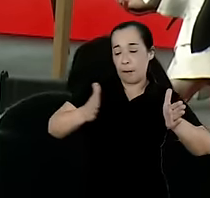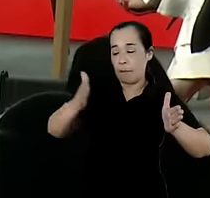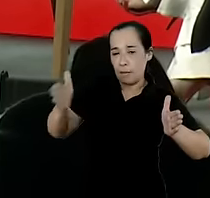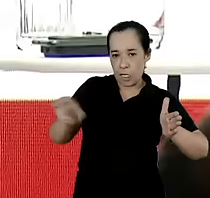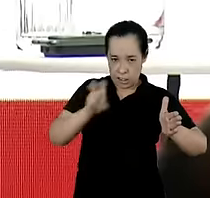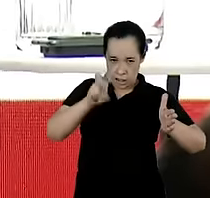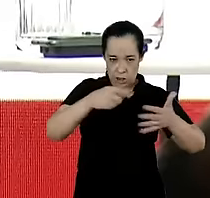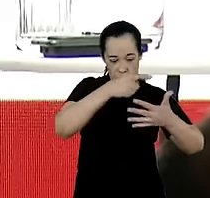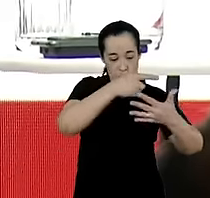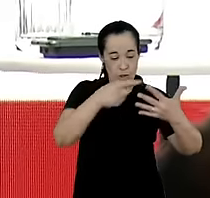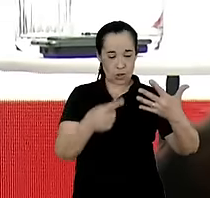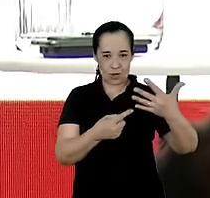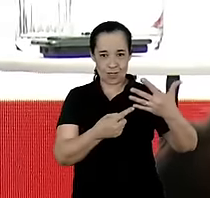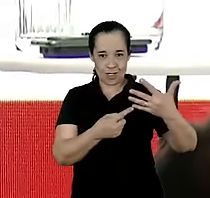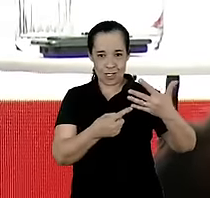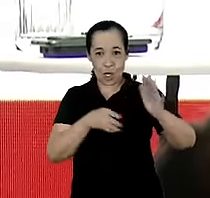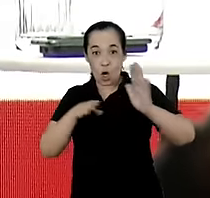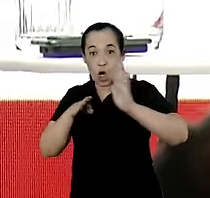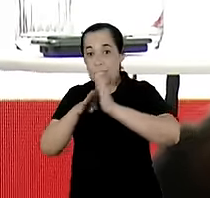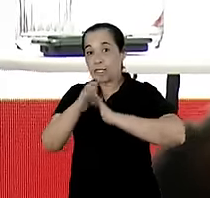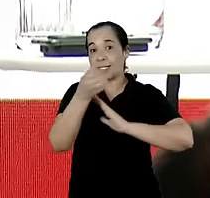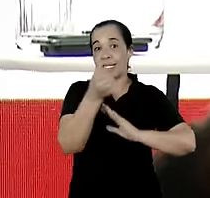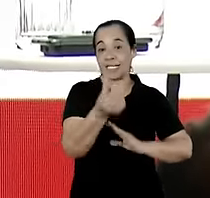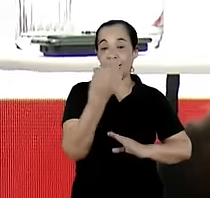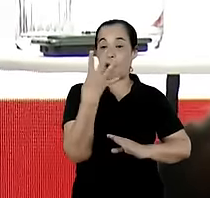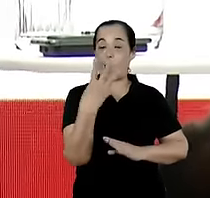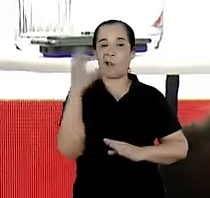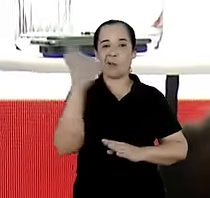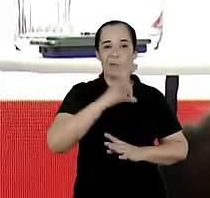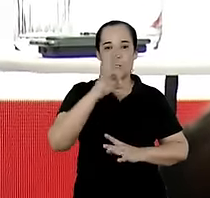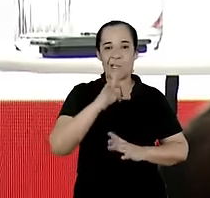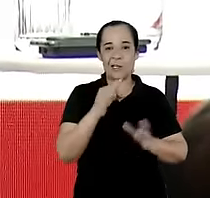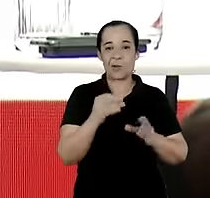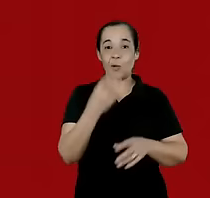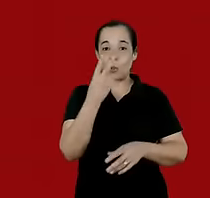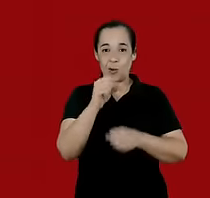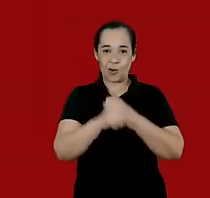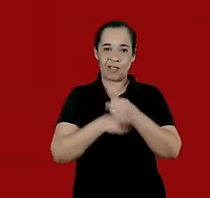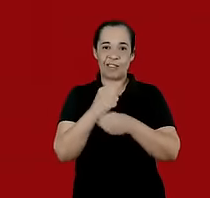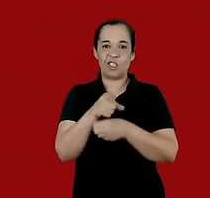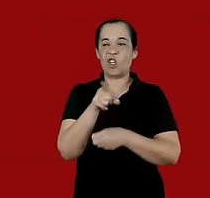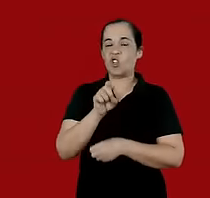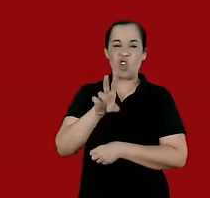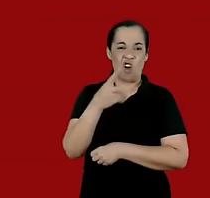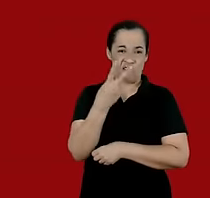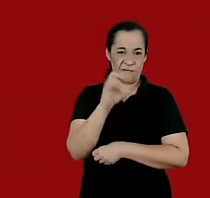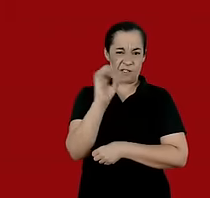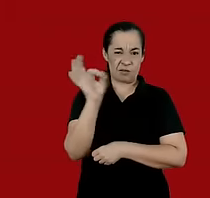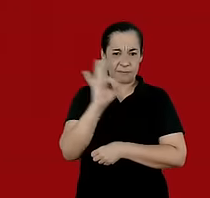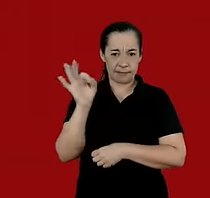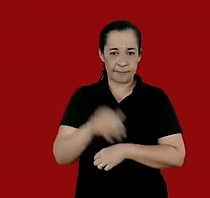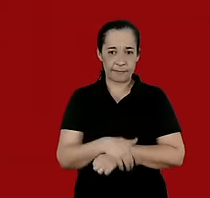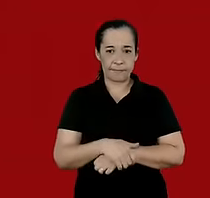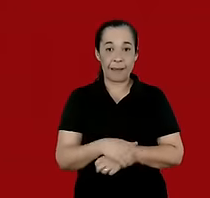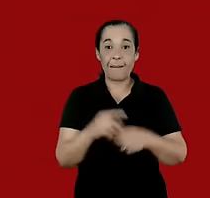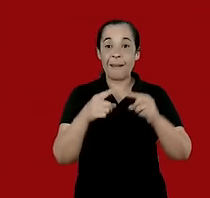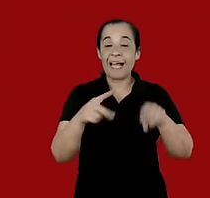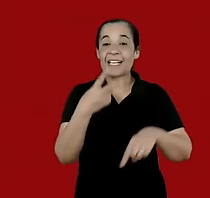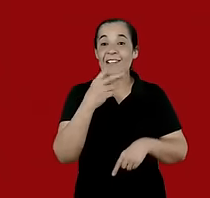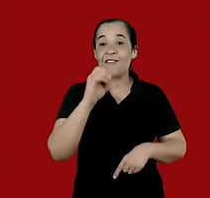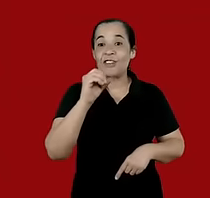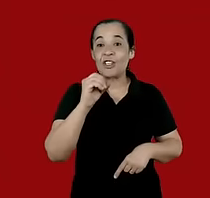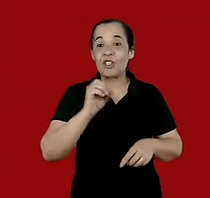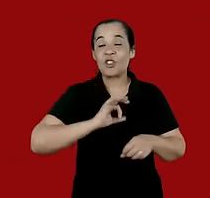valorizou 64% em 2 anos Aí você pega o pior cenário ali pô só 20% mas é 20% num ciclo em que o juro